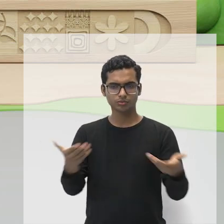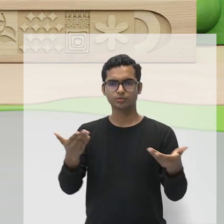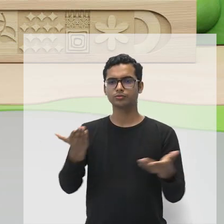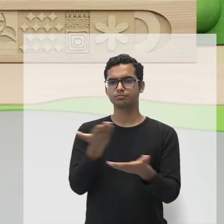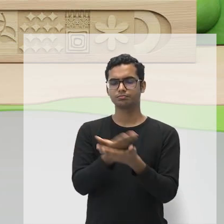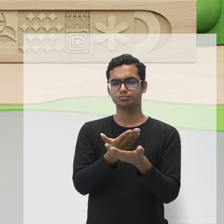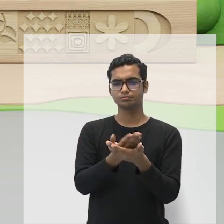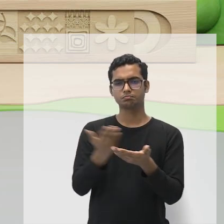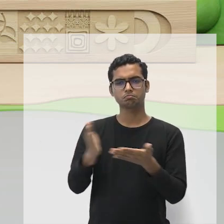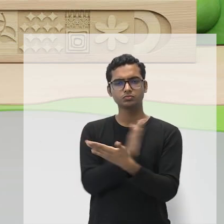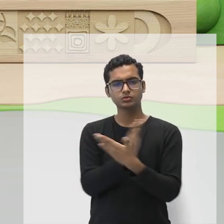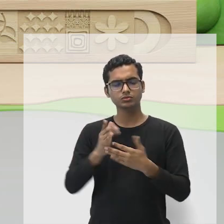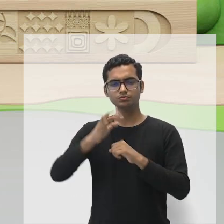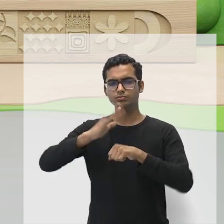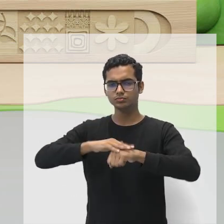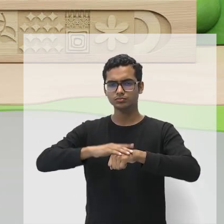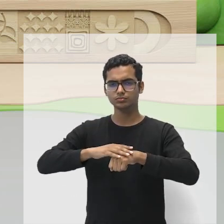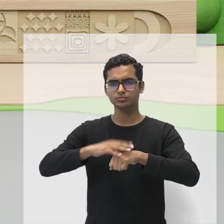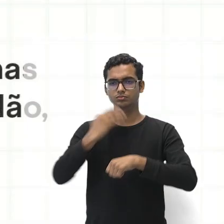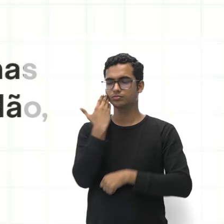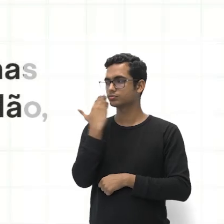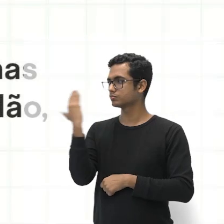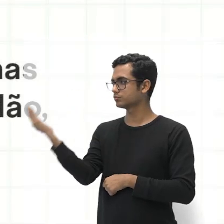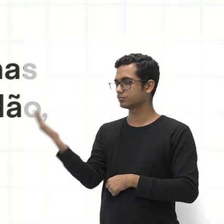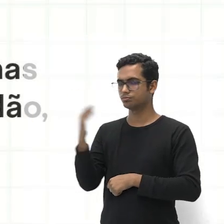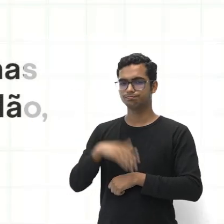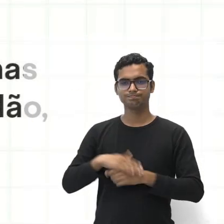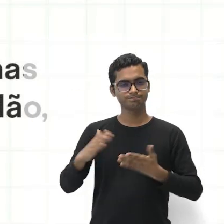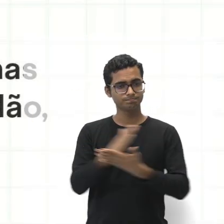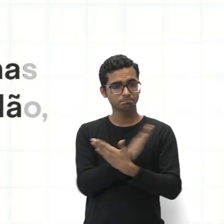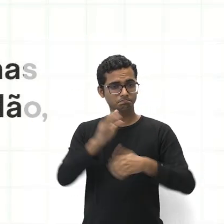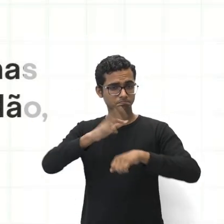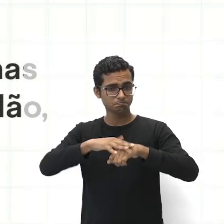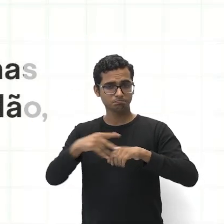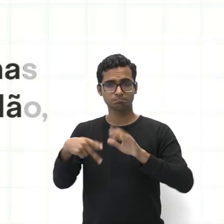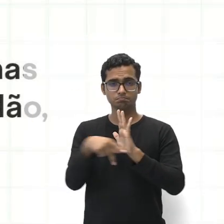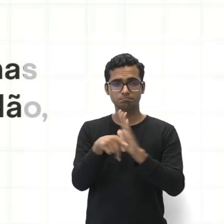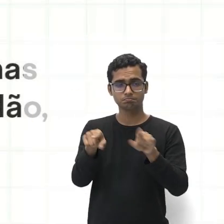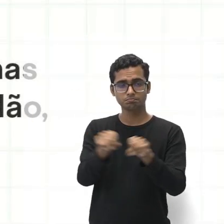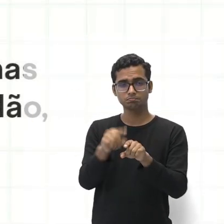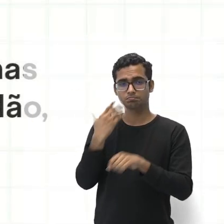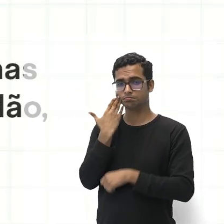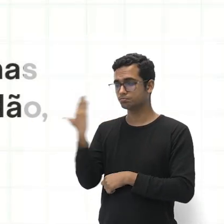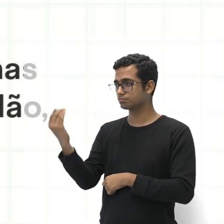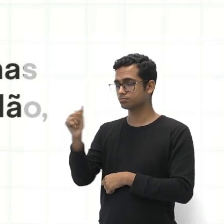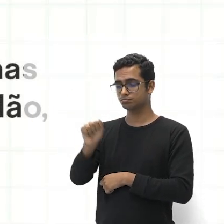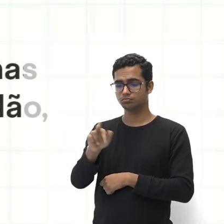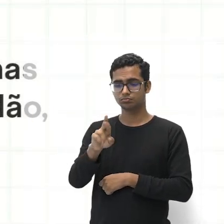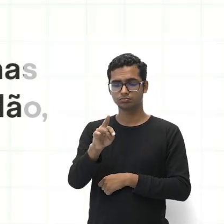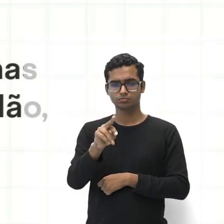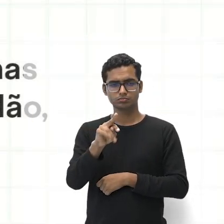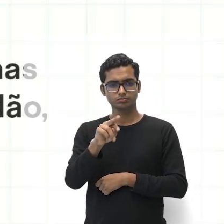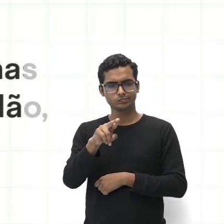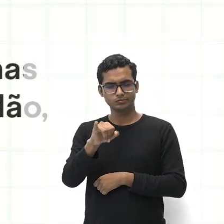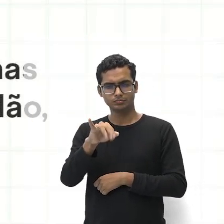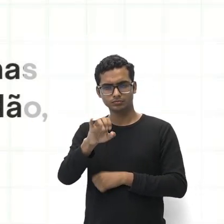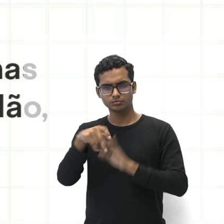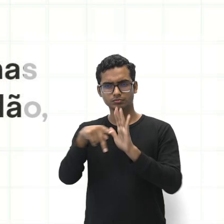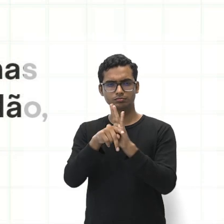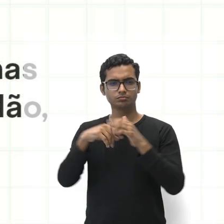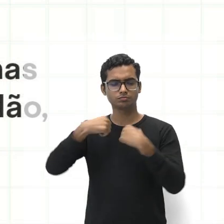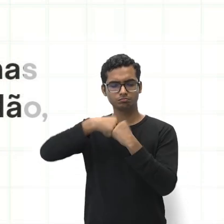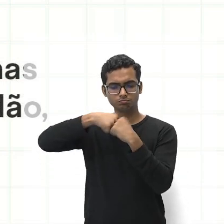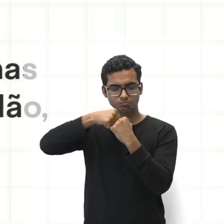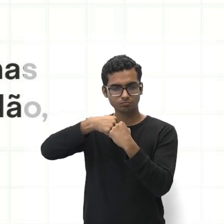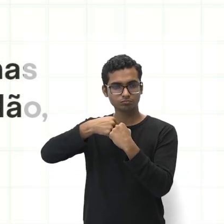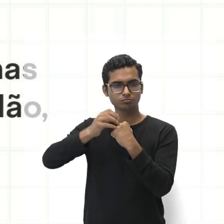algumas doenças nas articulações. Nós temos a artrite, que é uma inflamação das